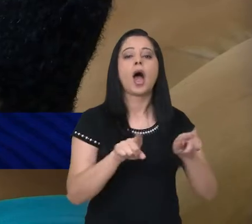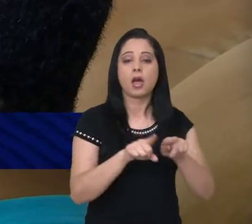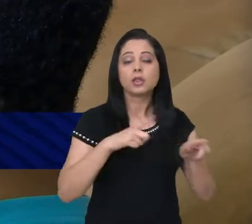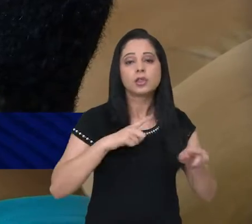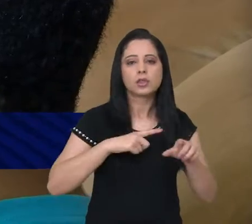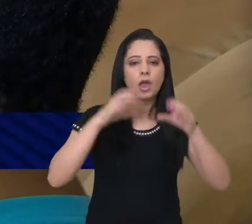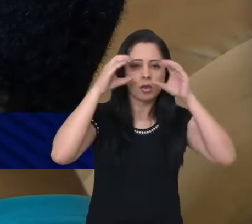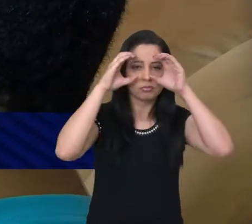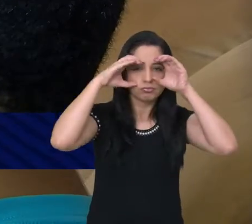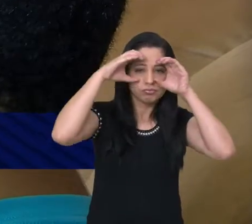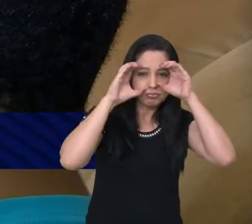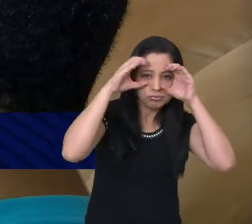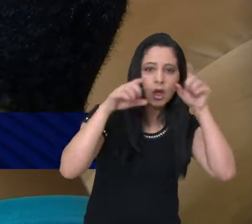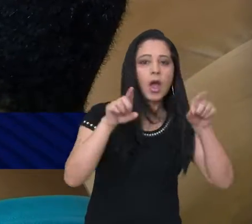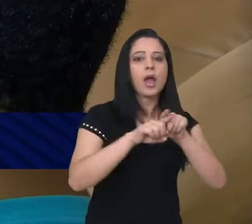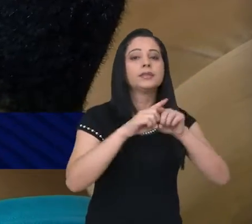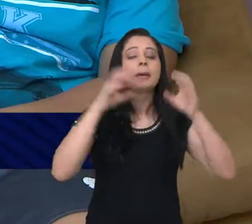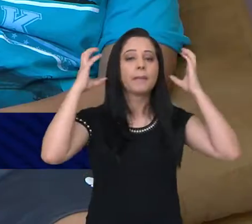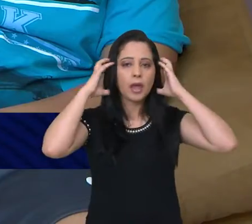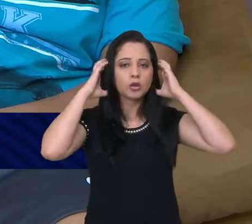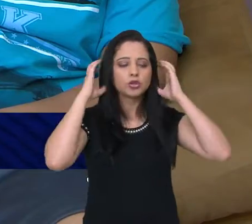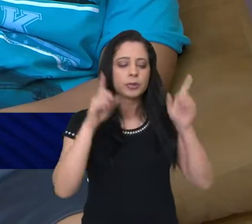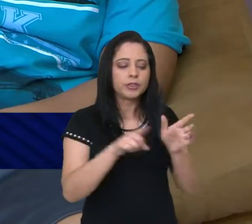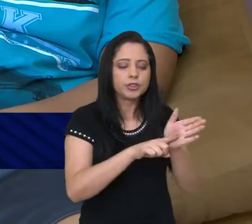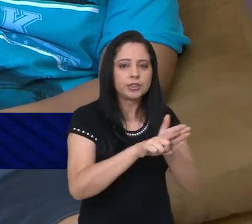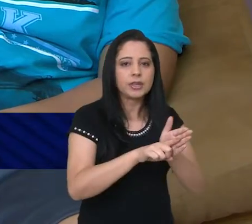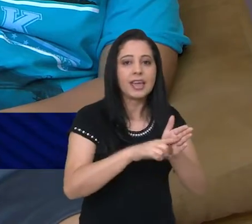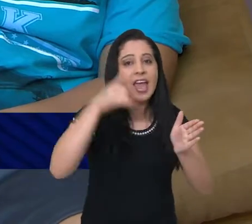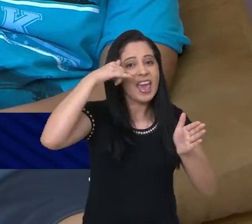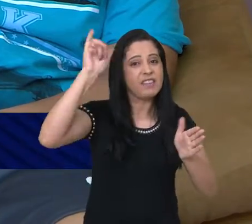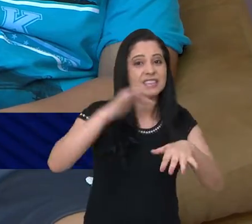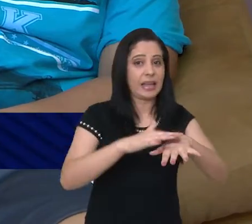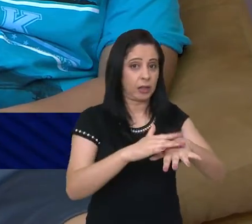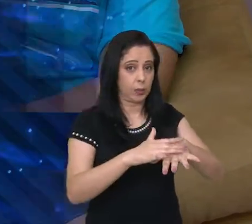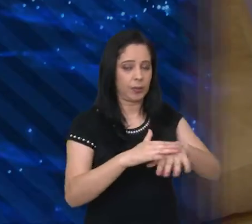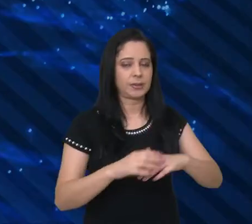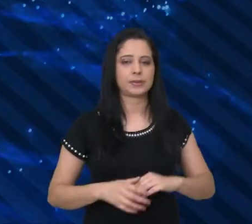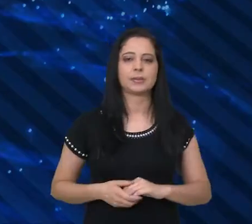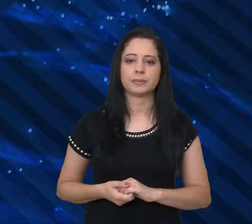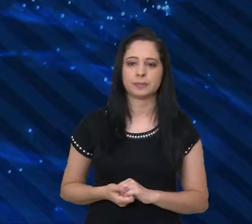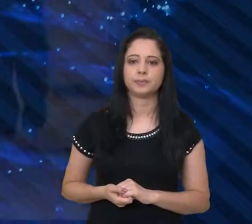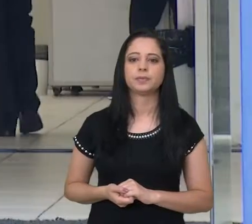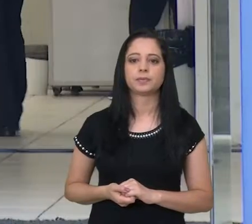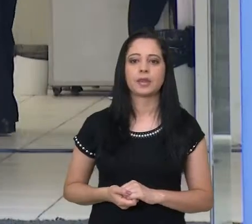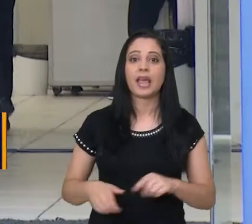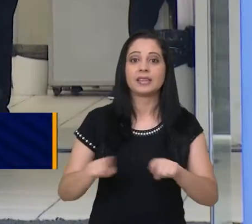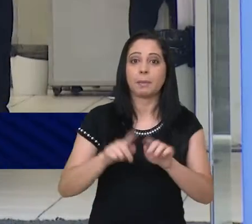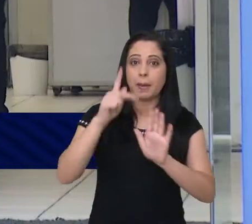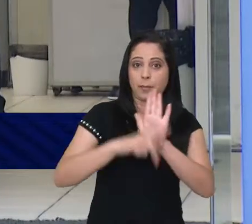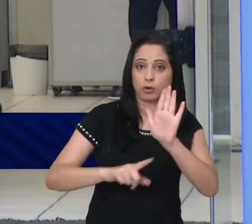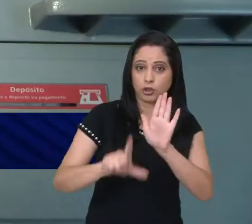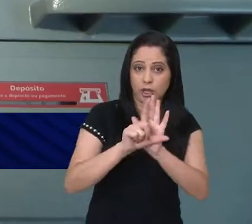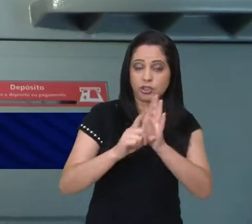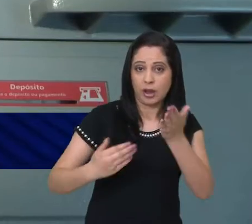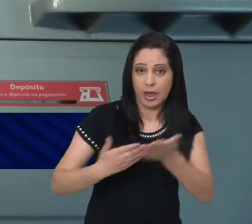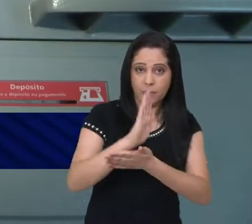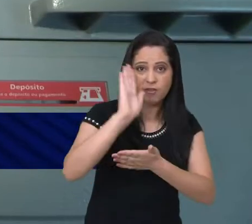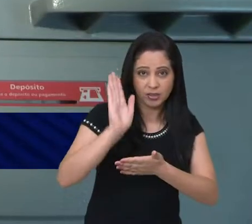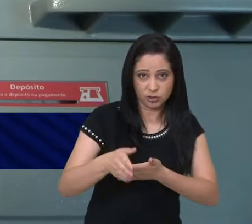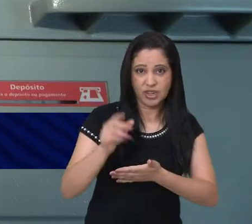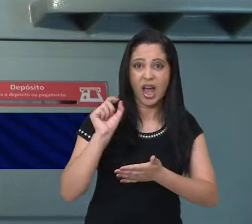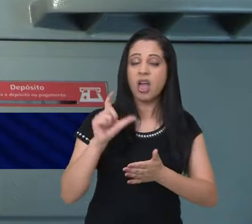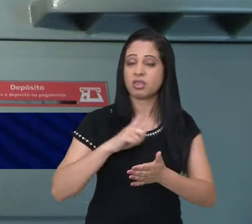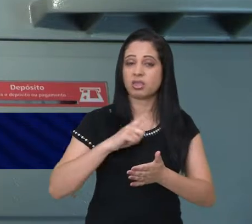rede pública. Medida busca identificar doenças e evitar a defasagem escolar. Ainda sobre projetos aprovados, outra